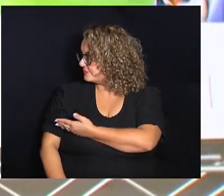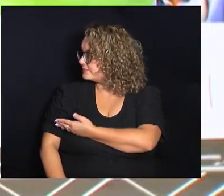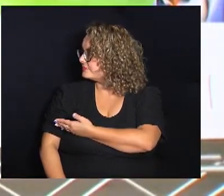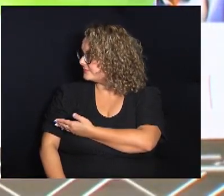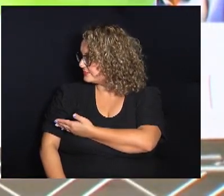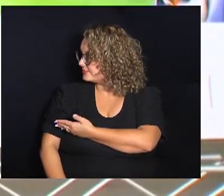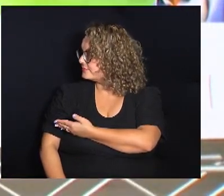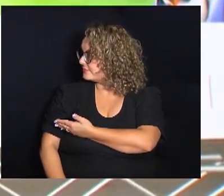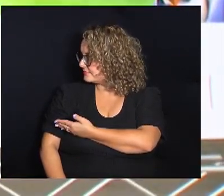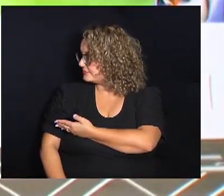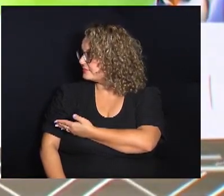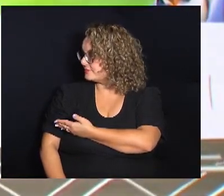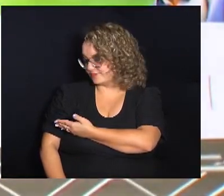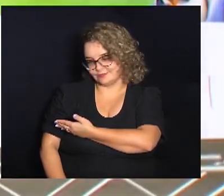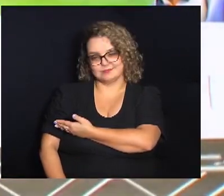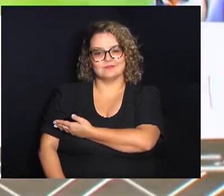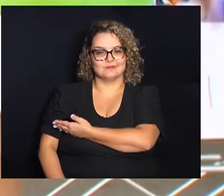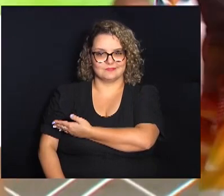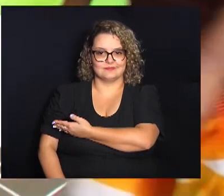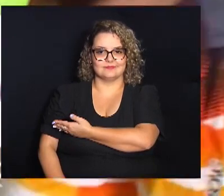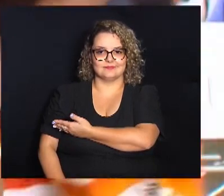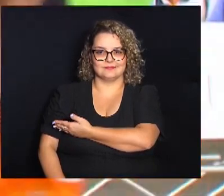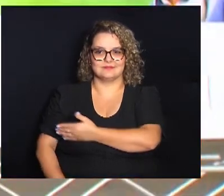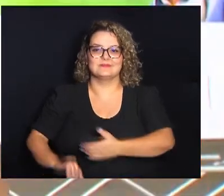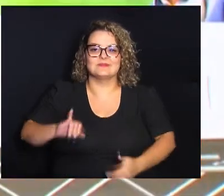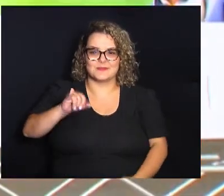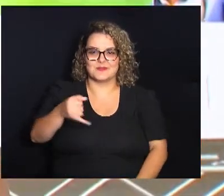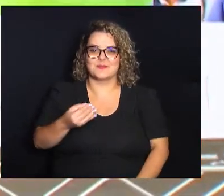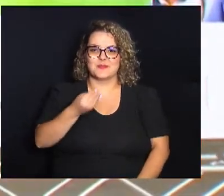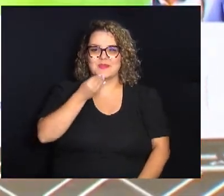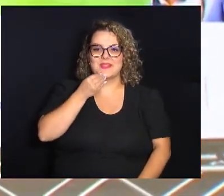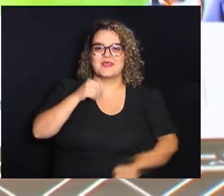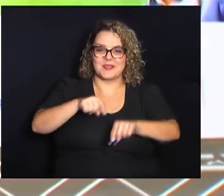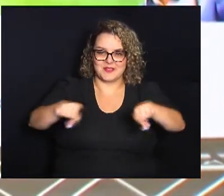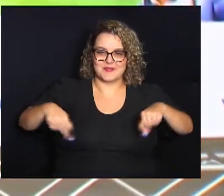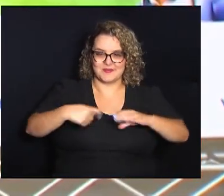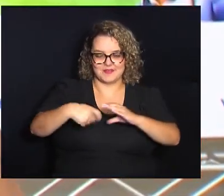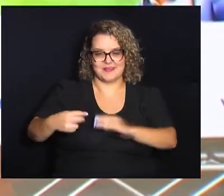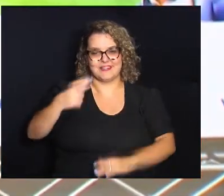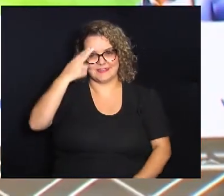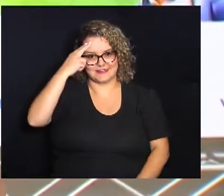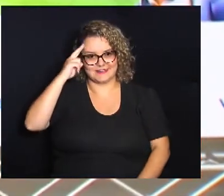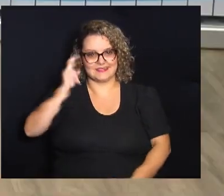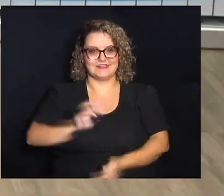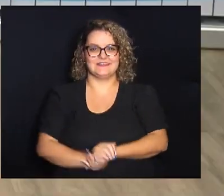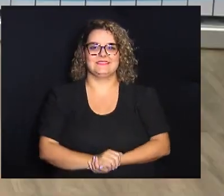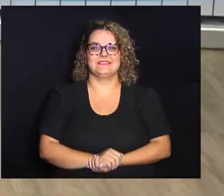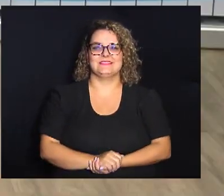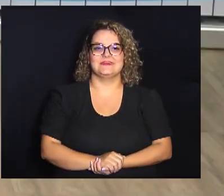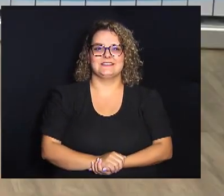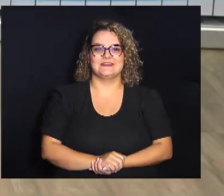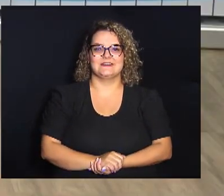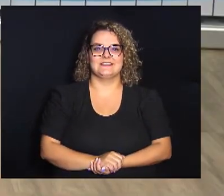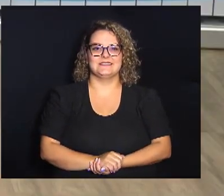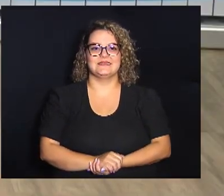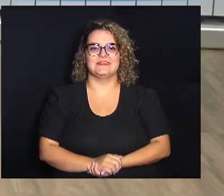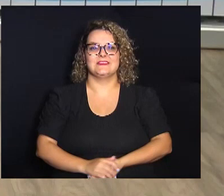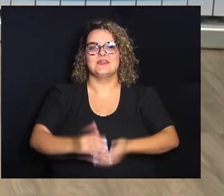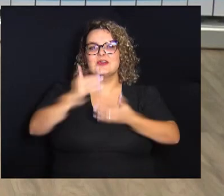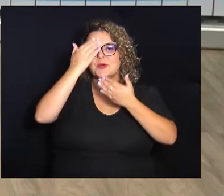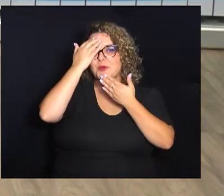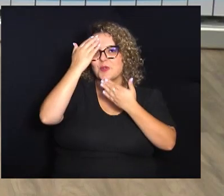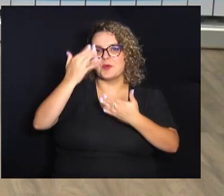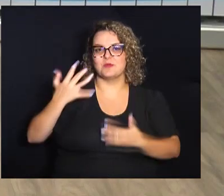cepat.campinas.sp.gov.br na /vagas. Aproveite. Gabriel, é com você. Muito obrigado,